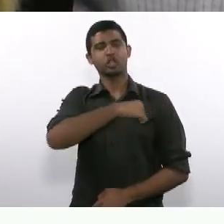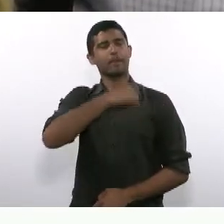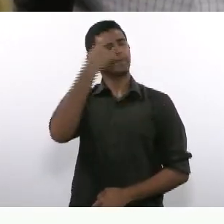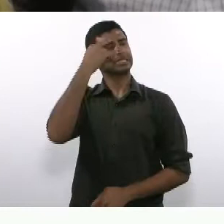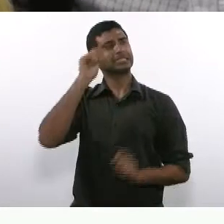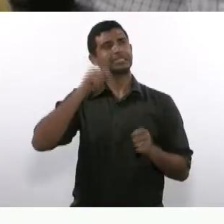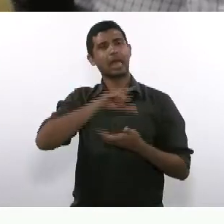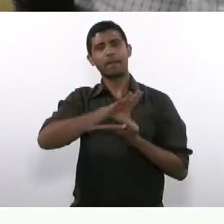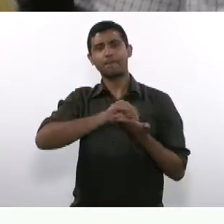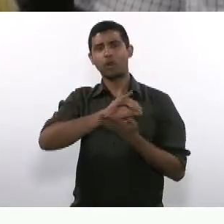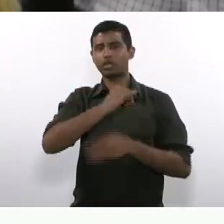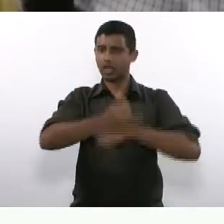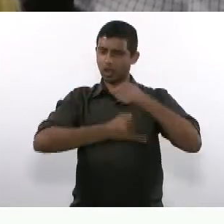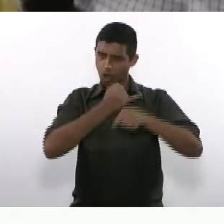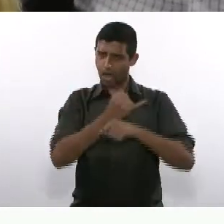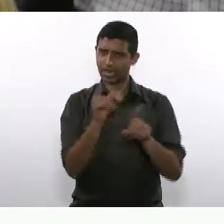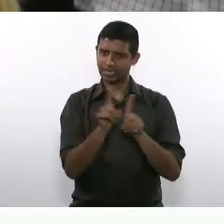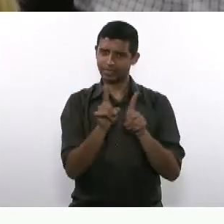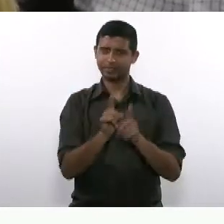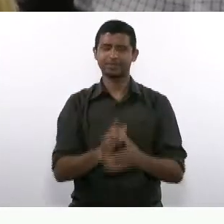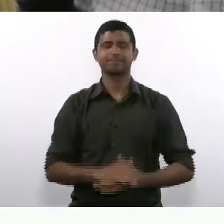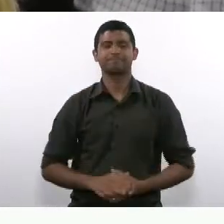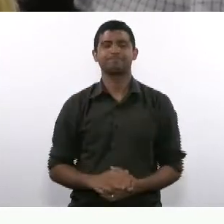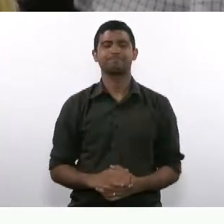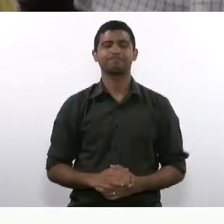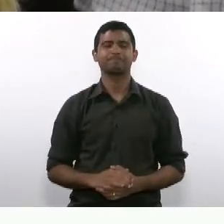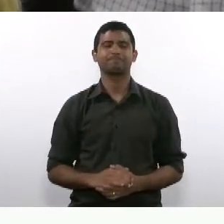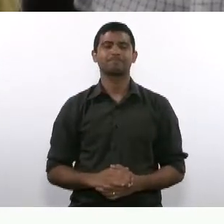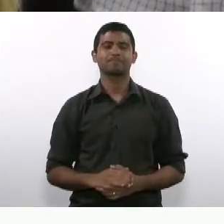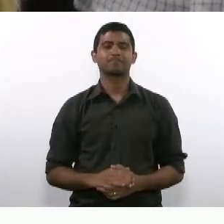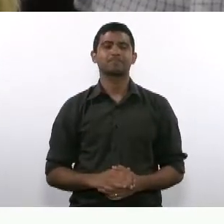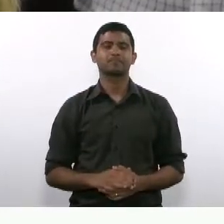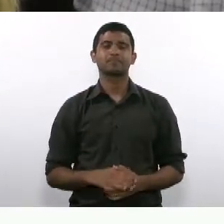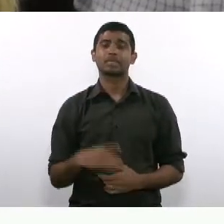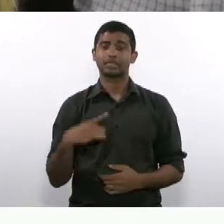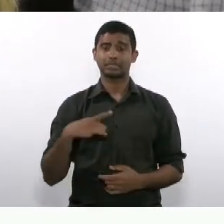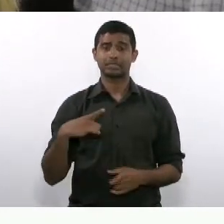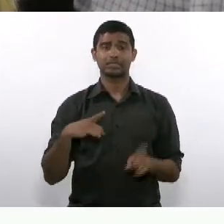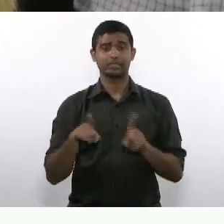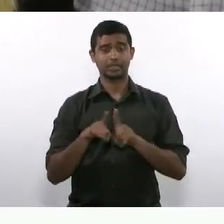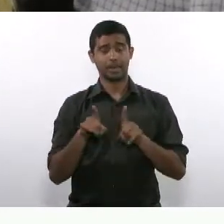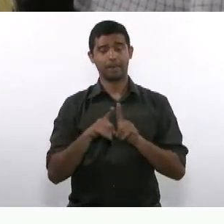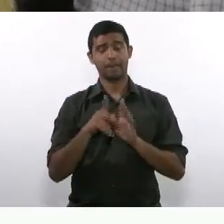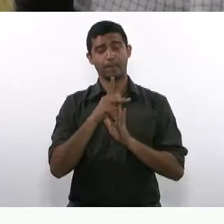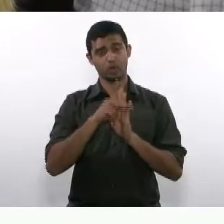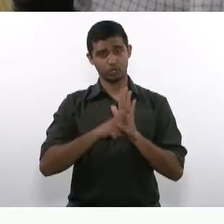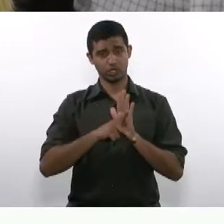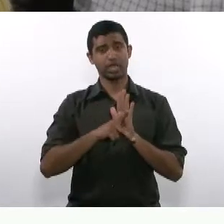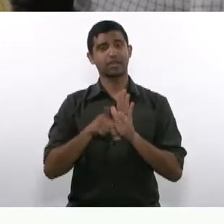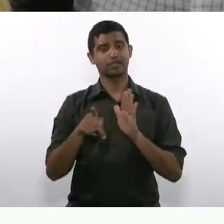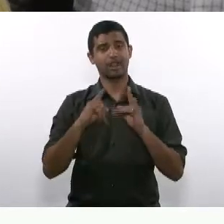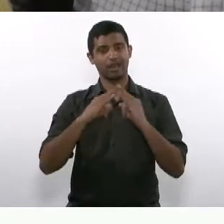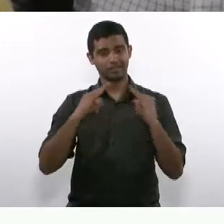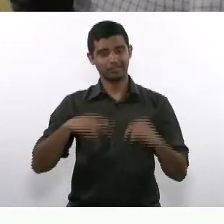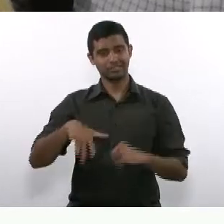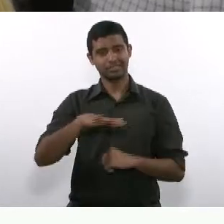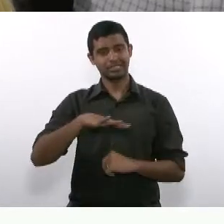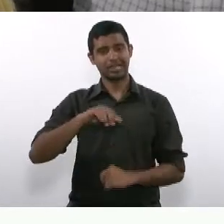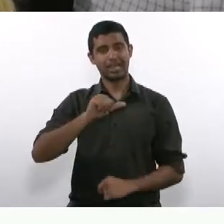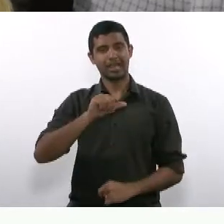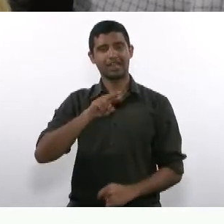gente possa fazer isso online também. A gente tem um projeto para realizar o Salão Estadual de Artesanato